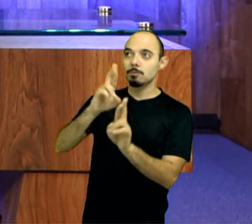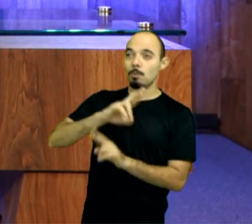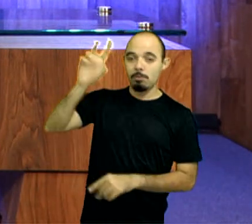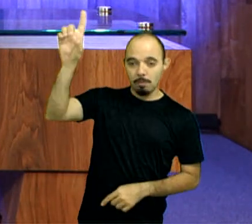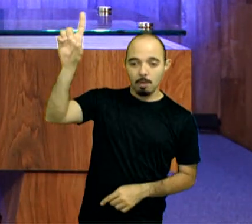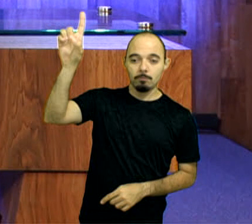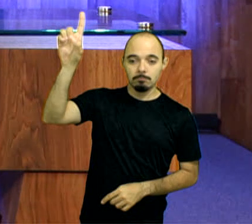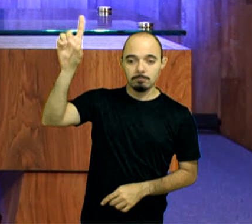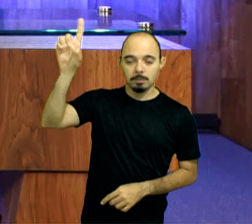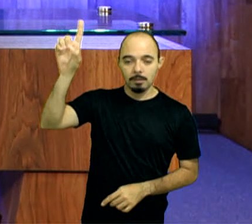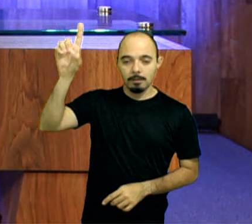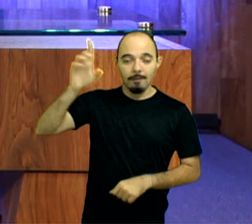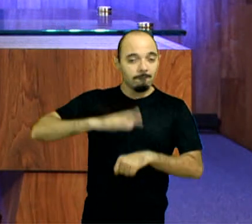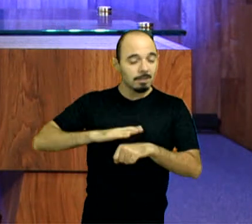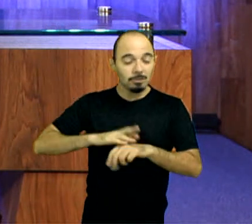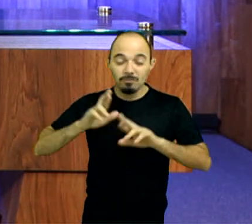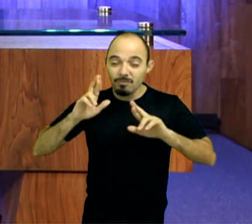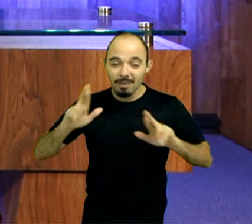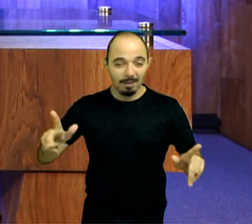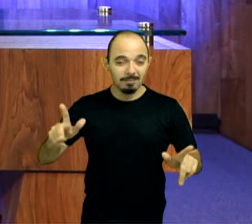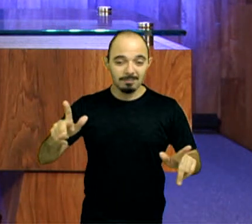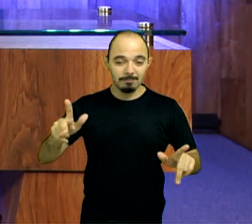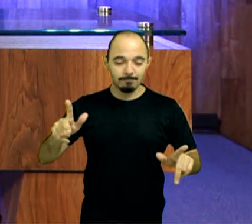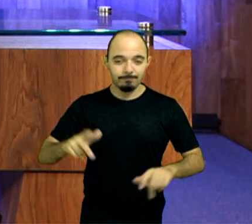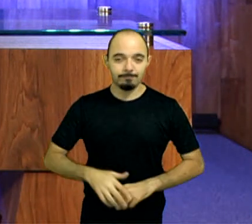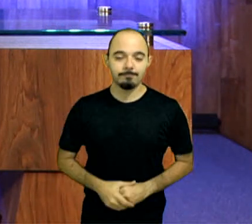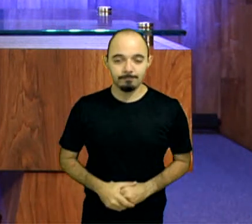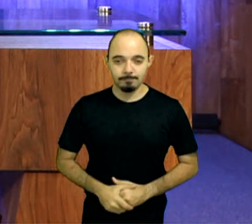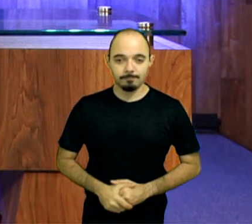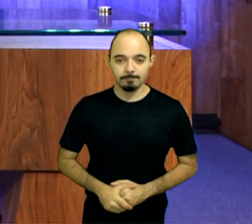Surpreenda a Deus.